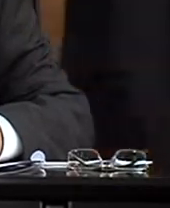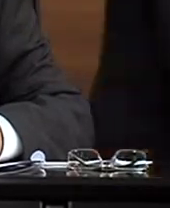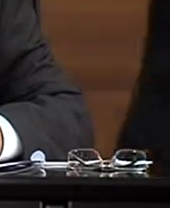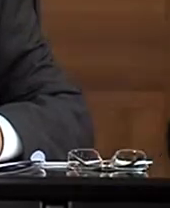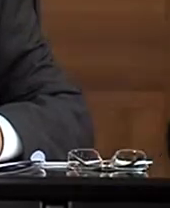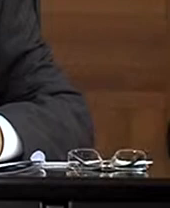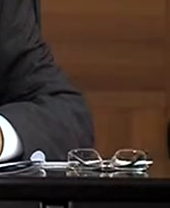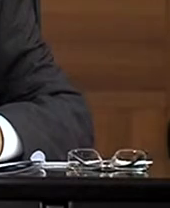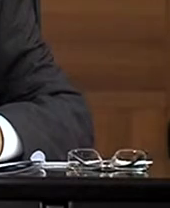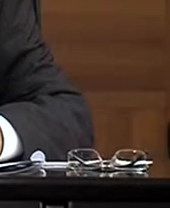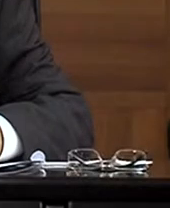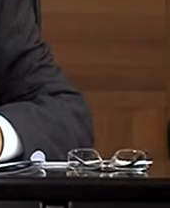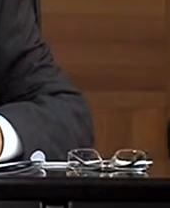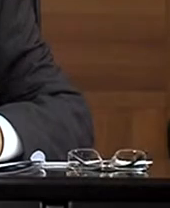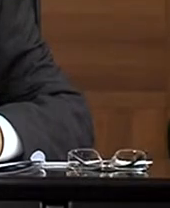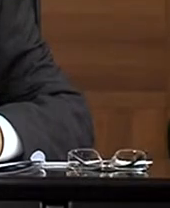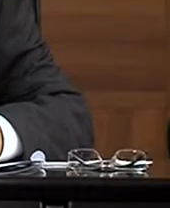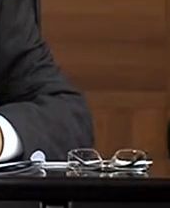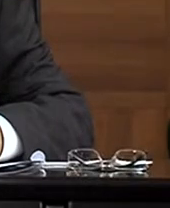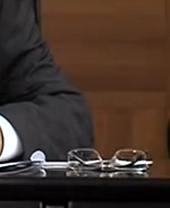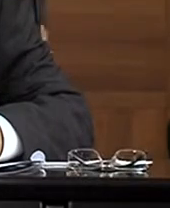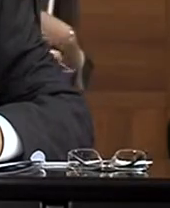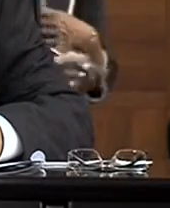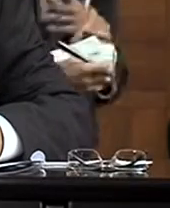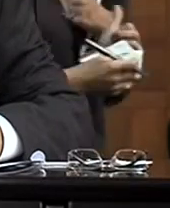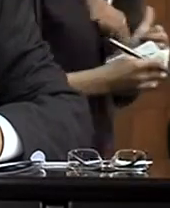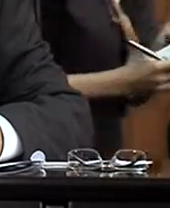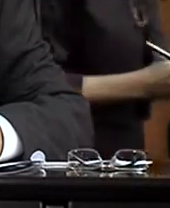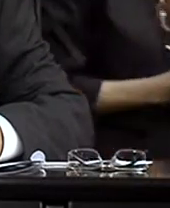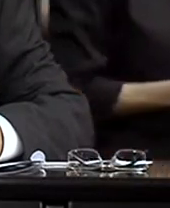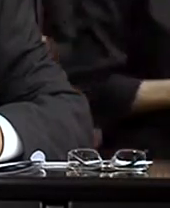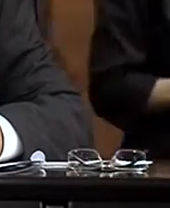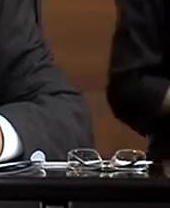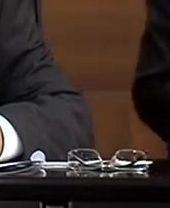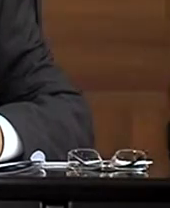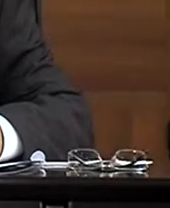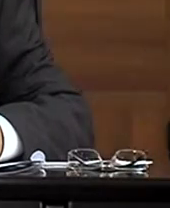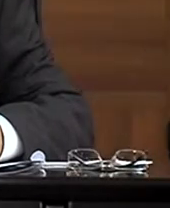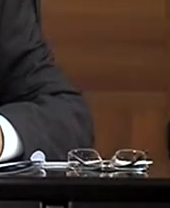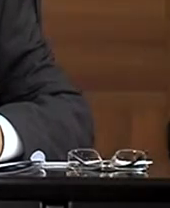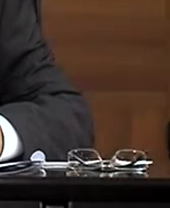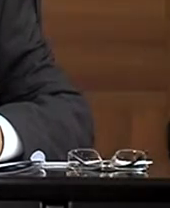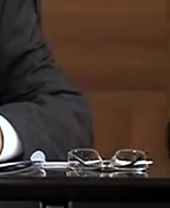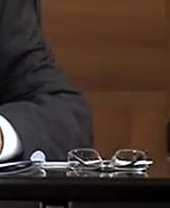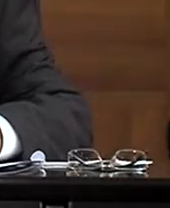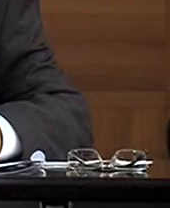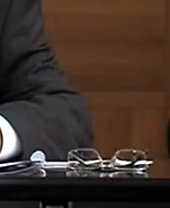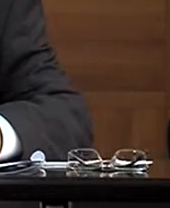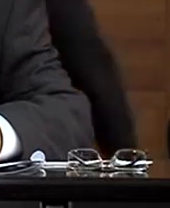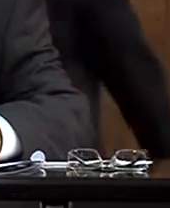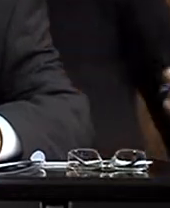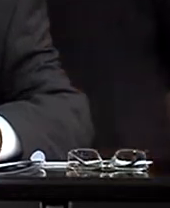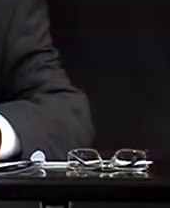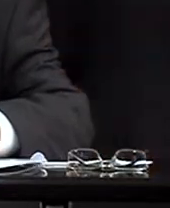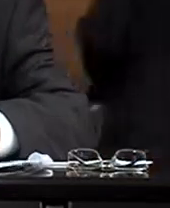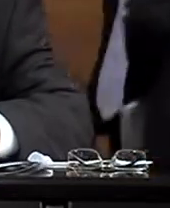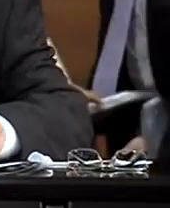Bezerra, deputado Zé Carlos do Pátio, deputado Max Russi, deputado Coronel Perito Taborelli,